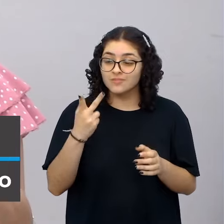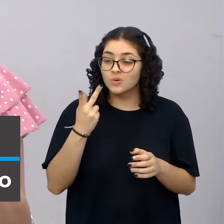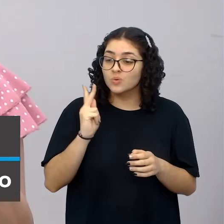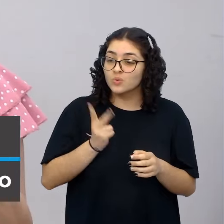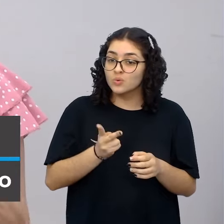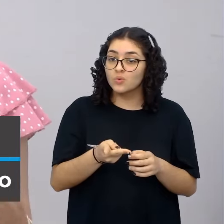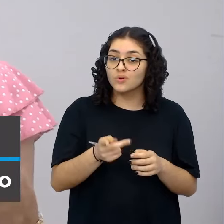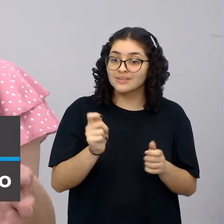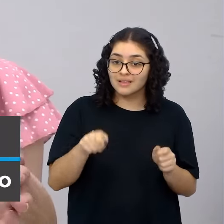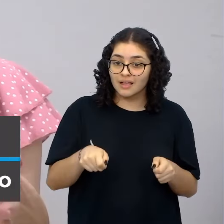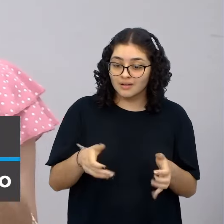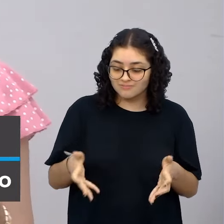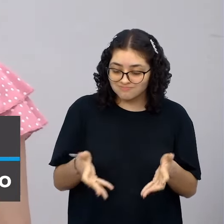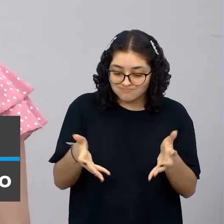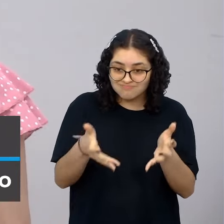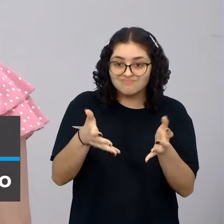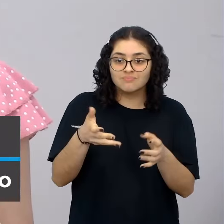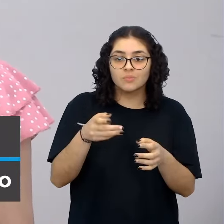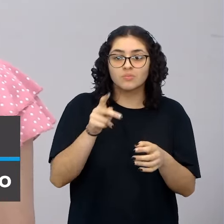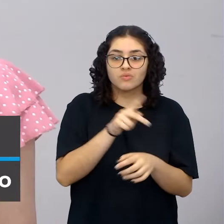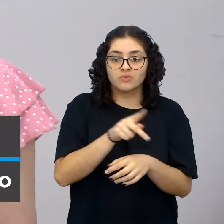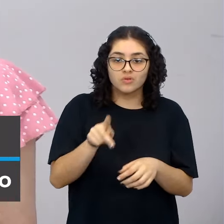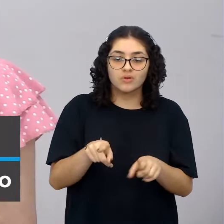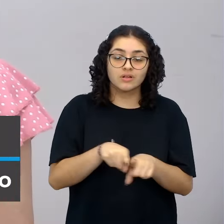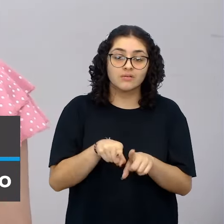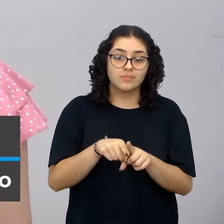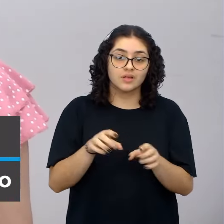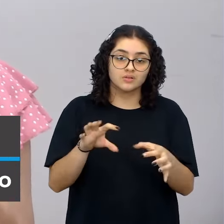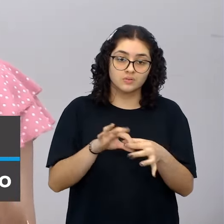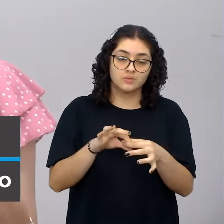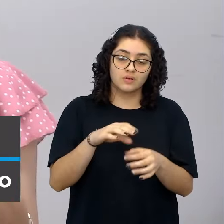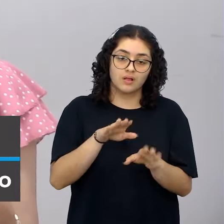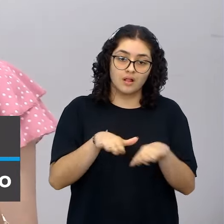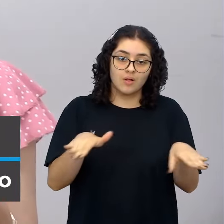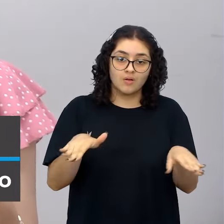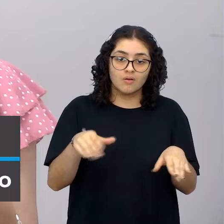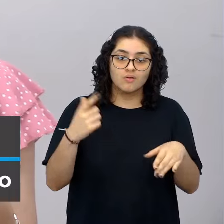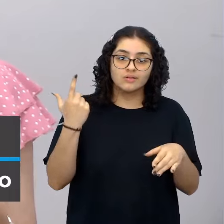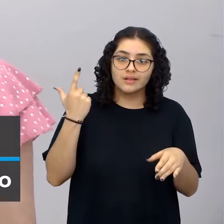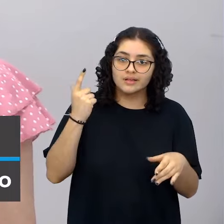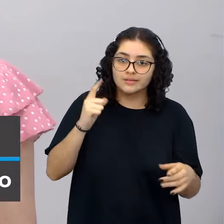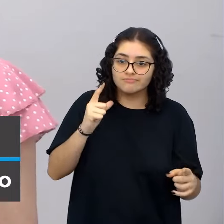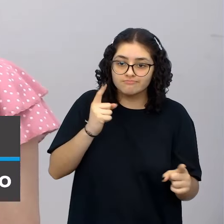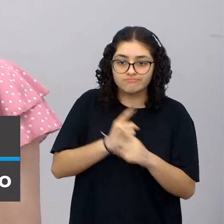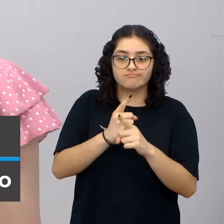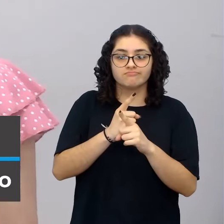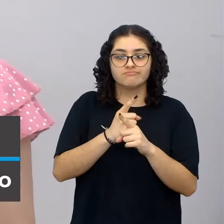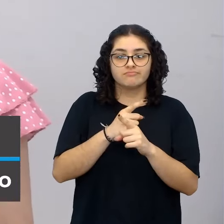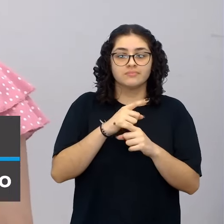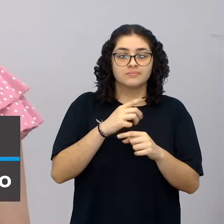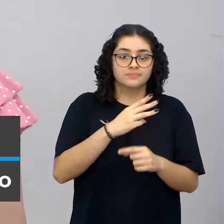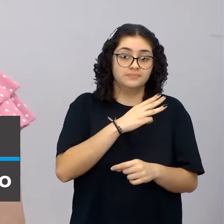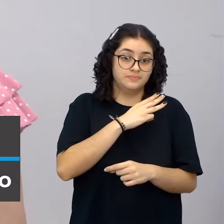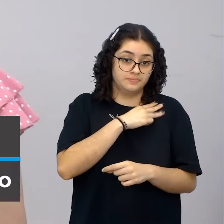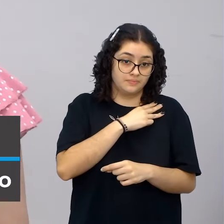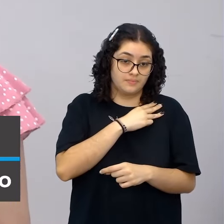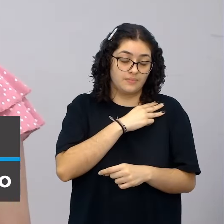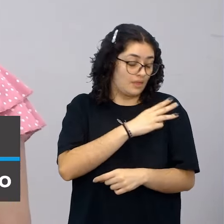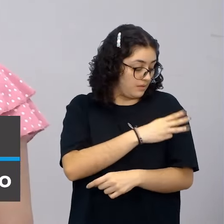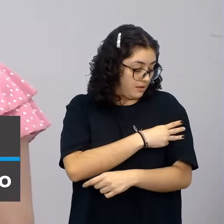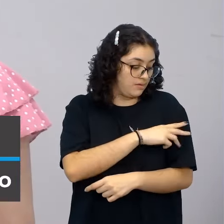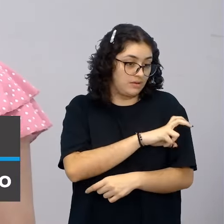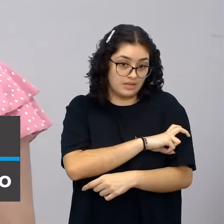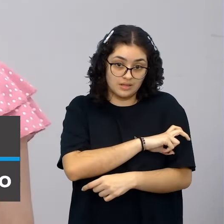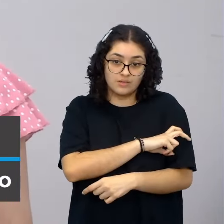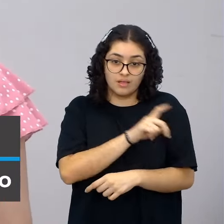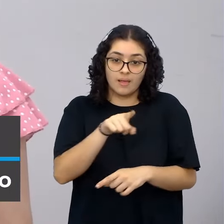dar condição para o professor e para o estudante se localizar nesta página. O terceiro ano, o quarto e o quinto já